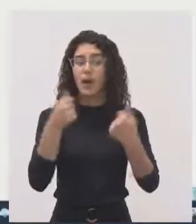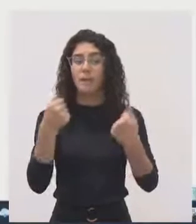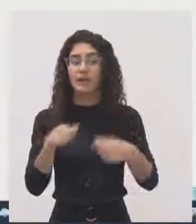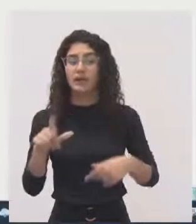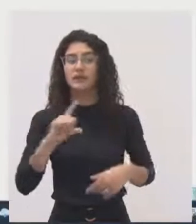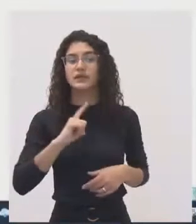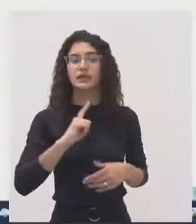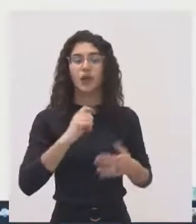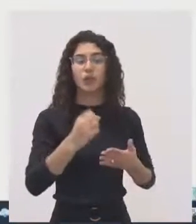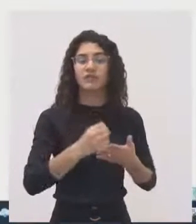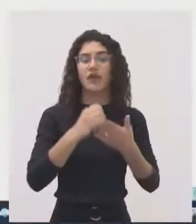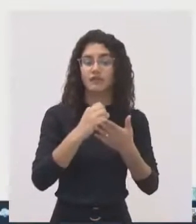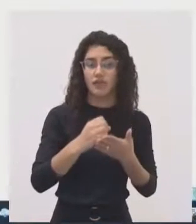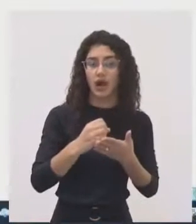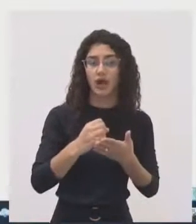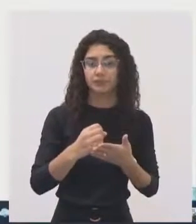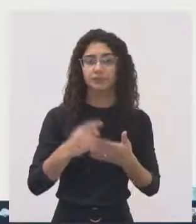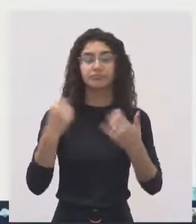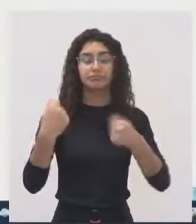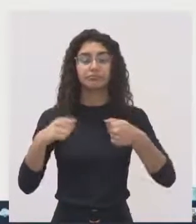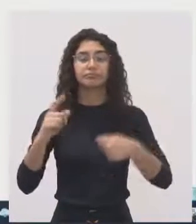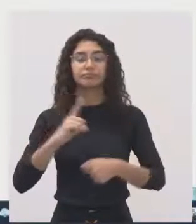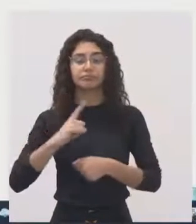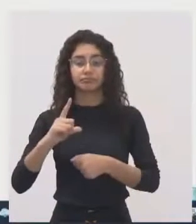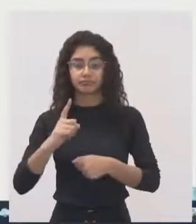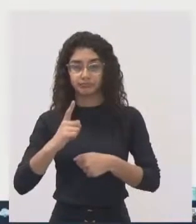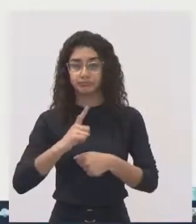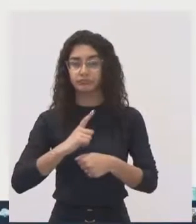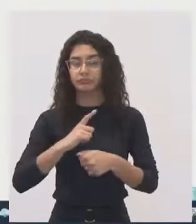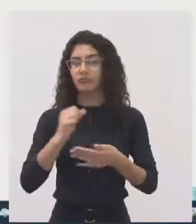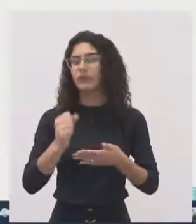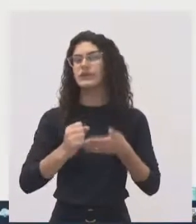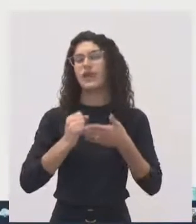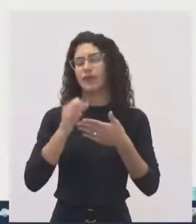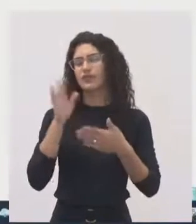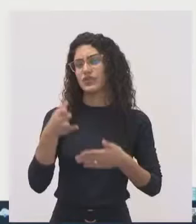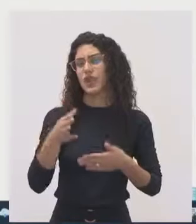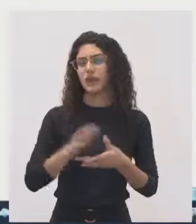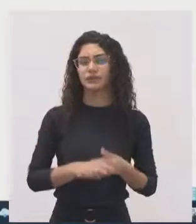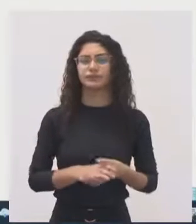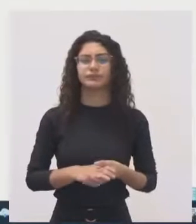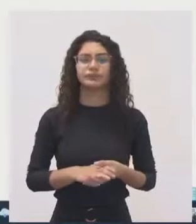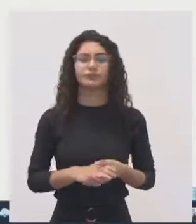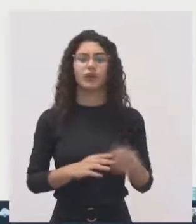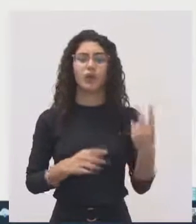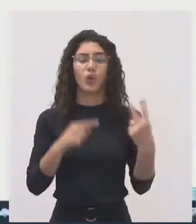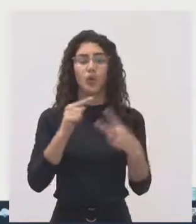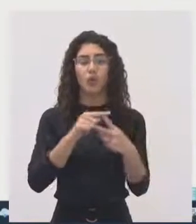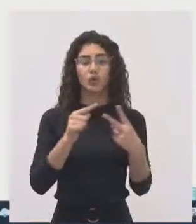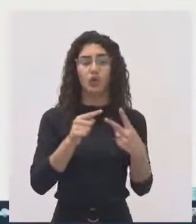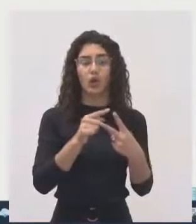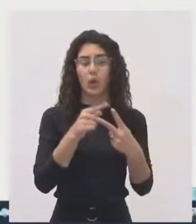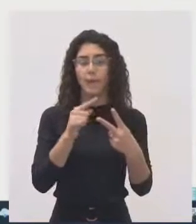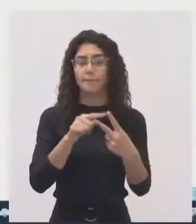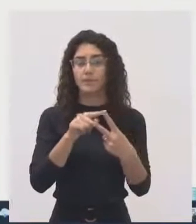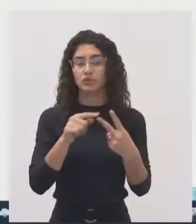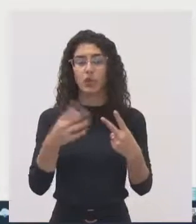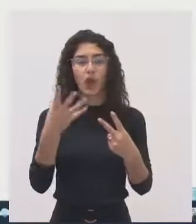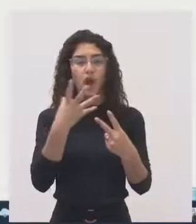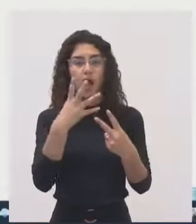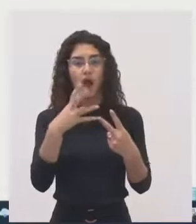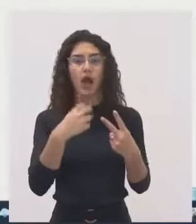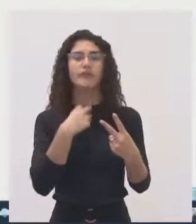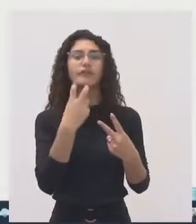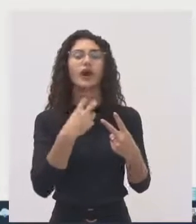o salvar como, vocês vão ter o arquivo aqui salvo em Wave os dois áudios separados, mas ele